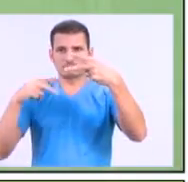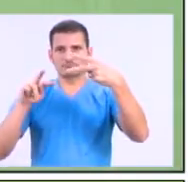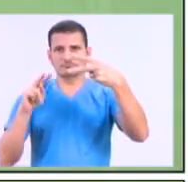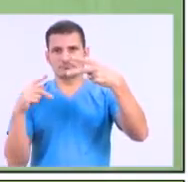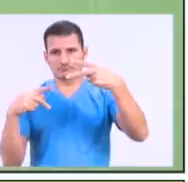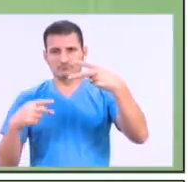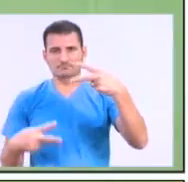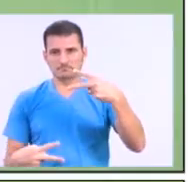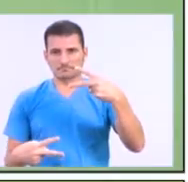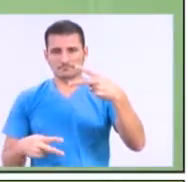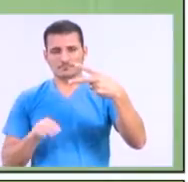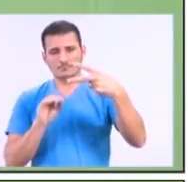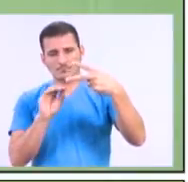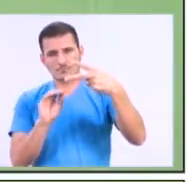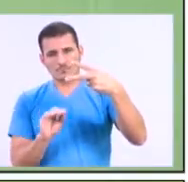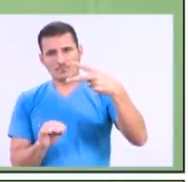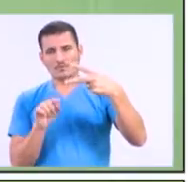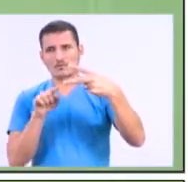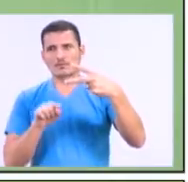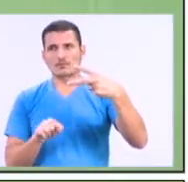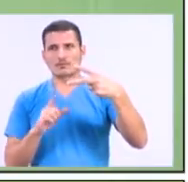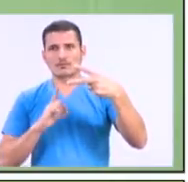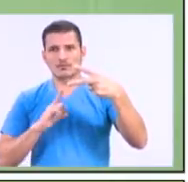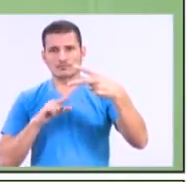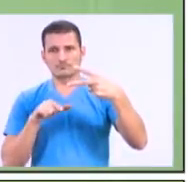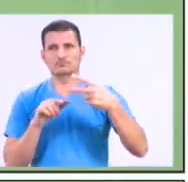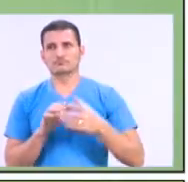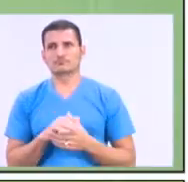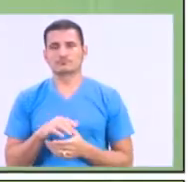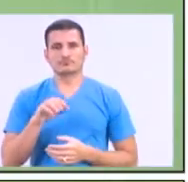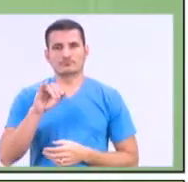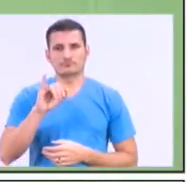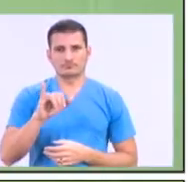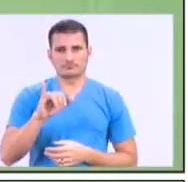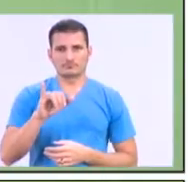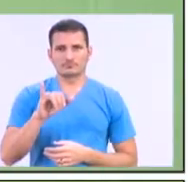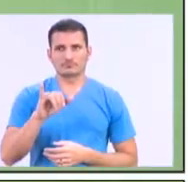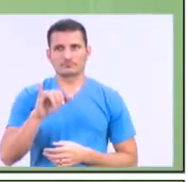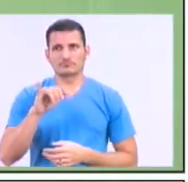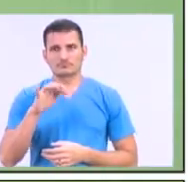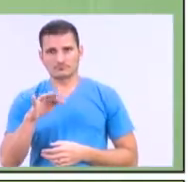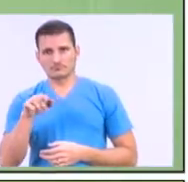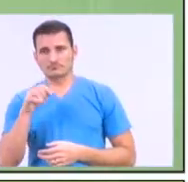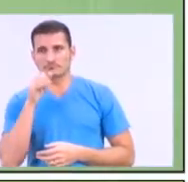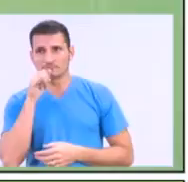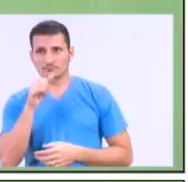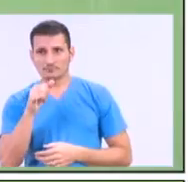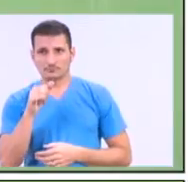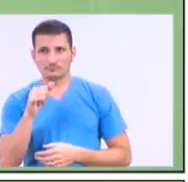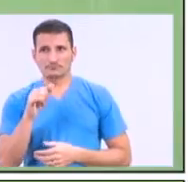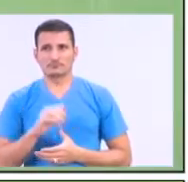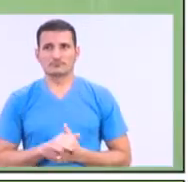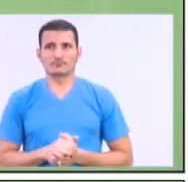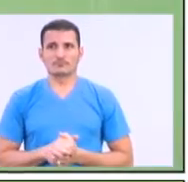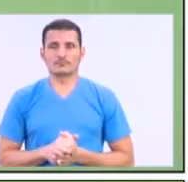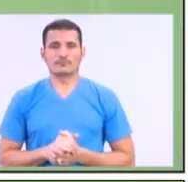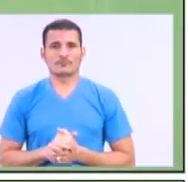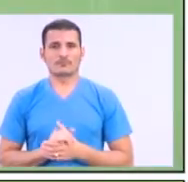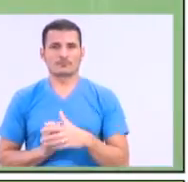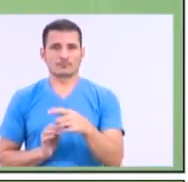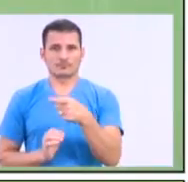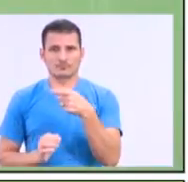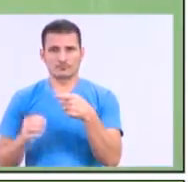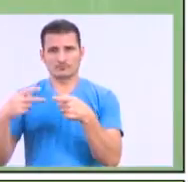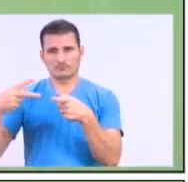né? Dentro dessa condição nós temos, se x, que é 20.4, for maior do que 0, ele vai imprimir